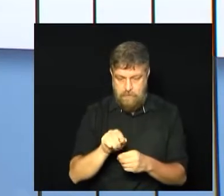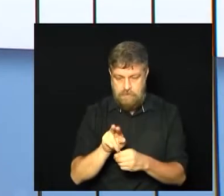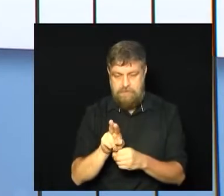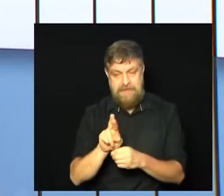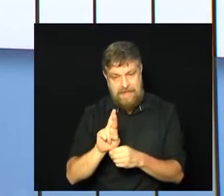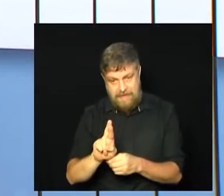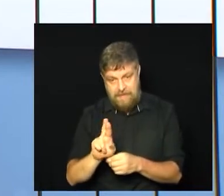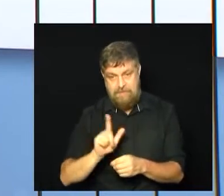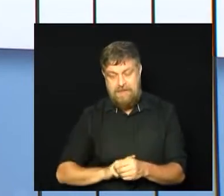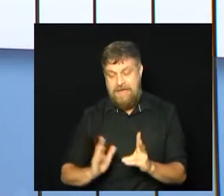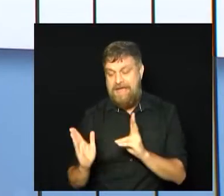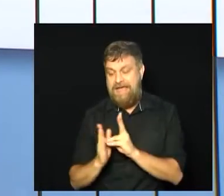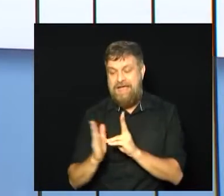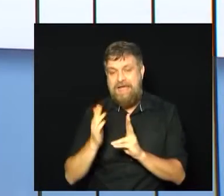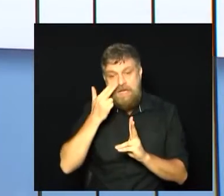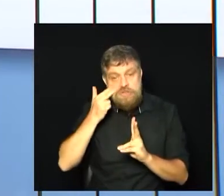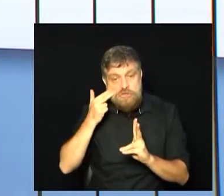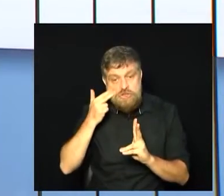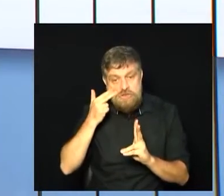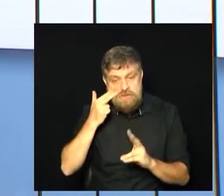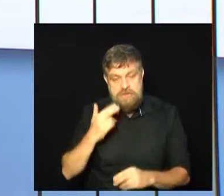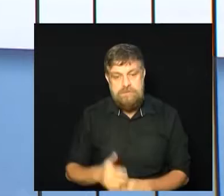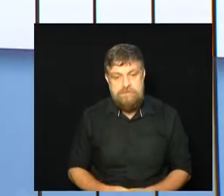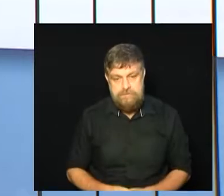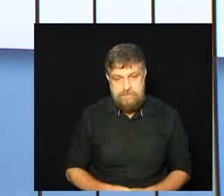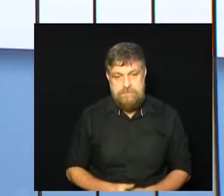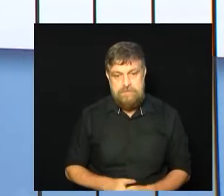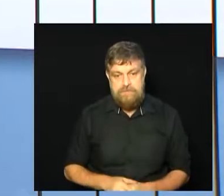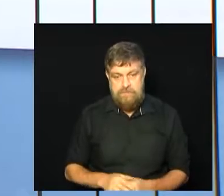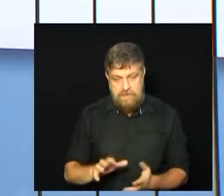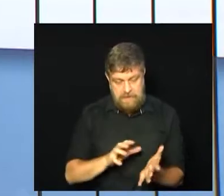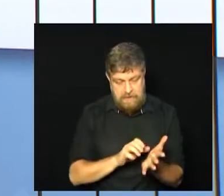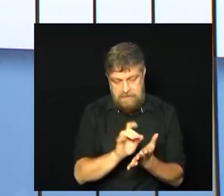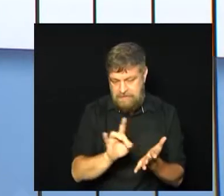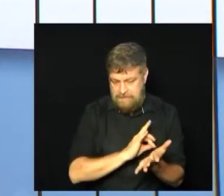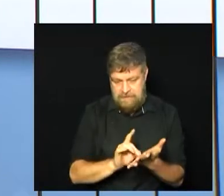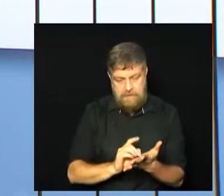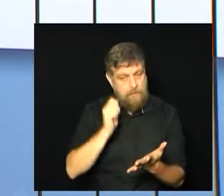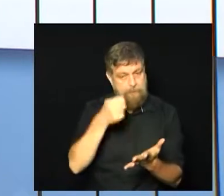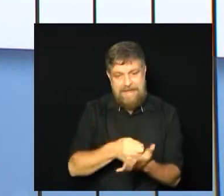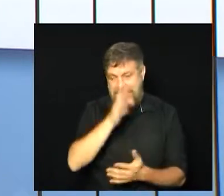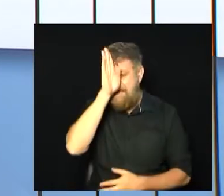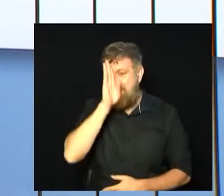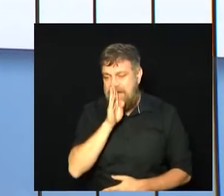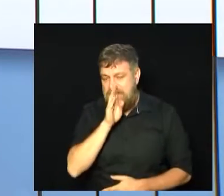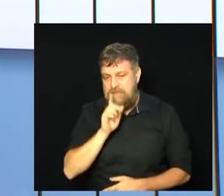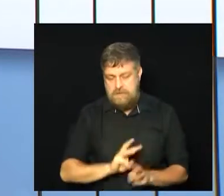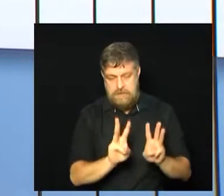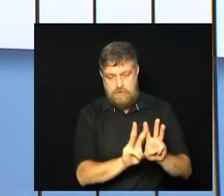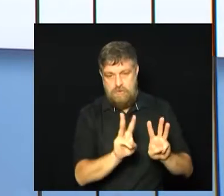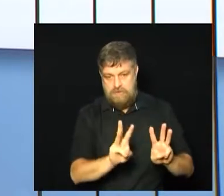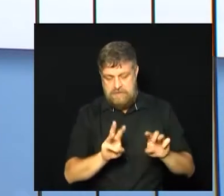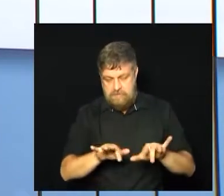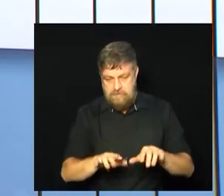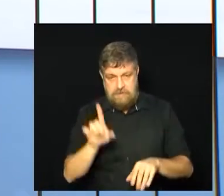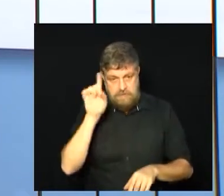conveste.unicamp.br para os indígenas. A gente lembra que as inscrições não precisa pagar nada, são feitas no site da Conveste entre